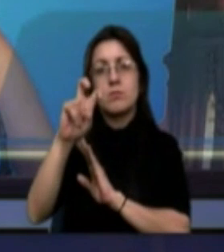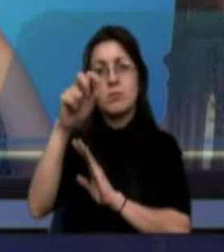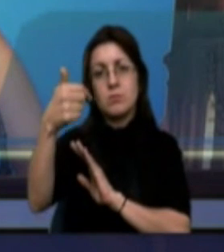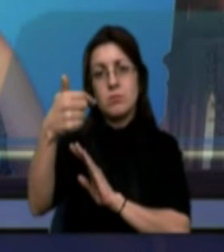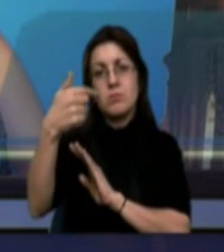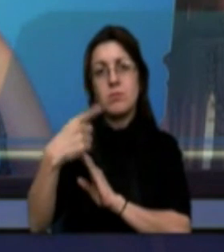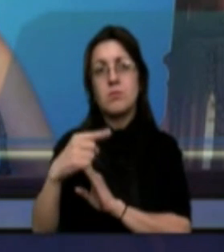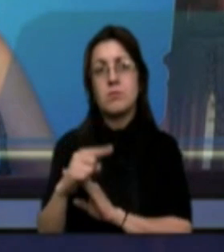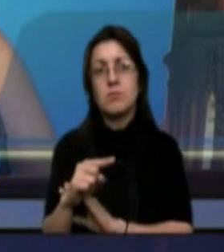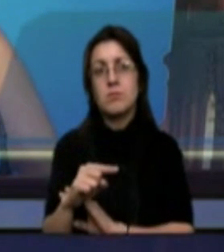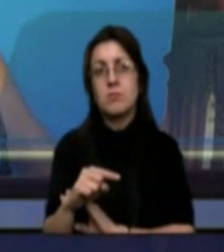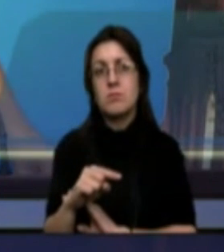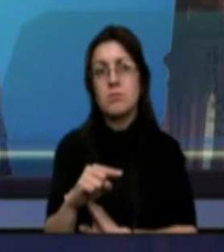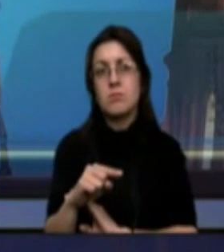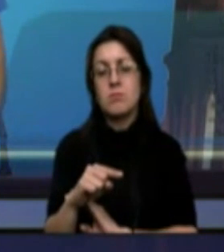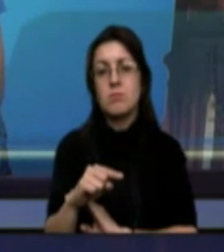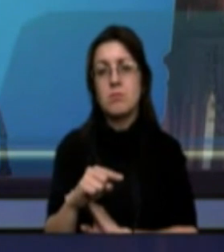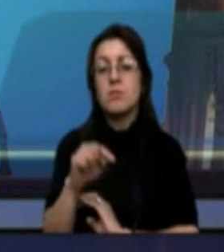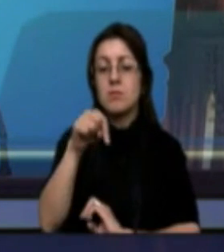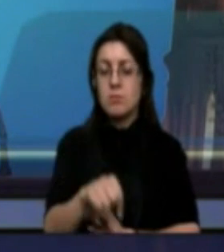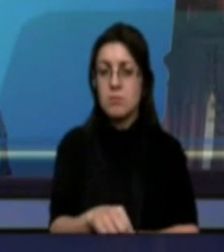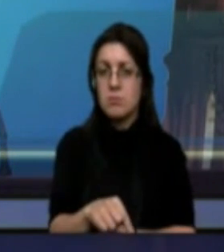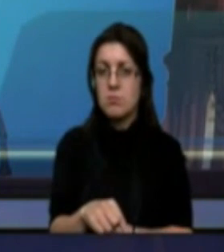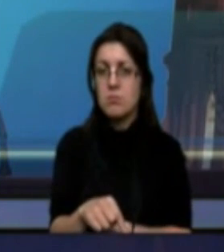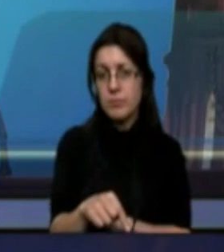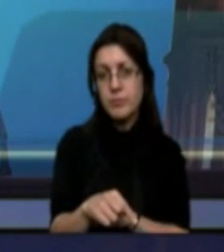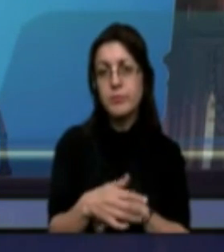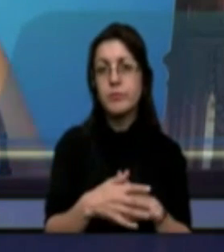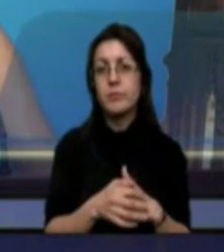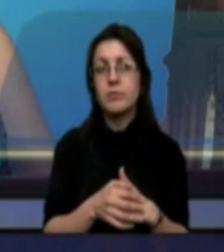senhor Ildunei. Né? Então, aqui vai a...